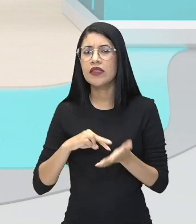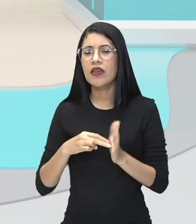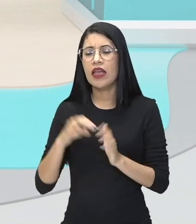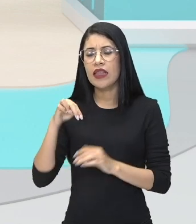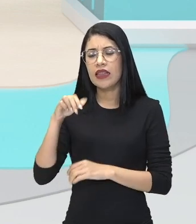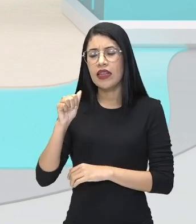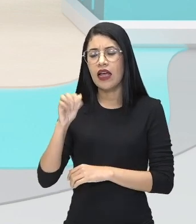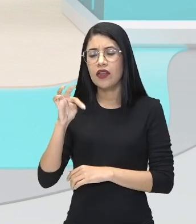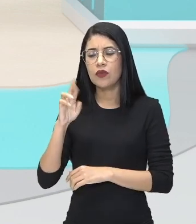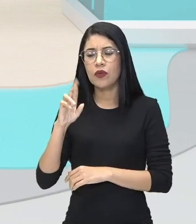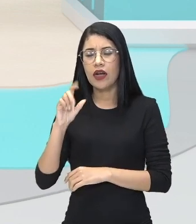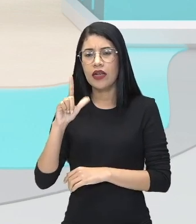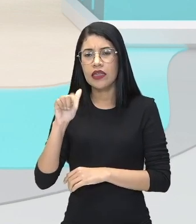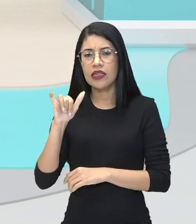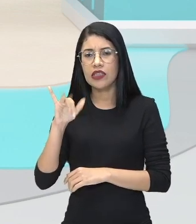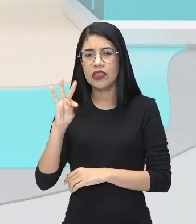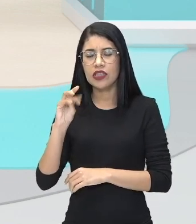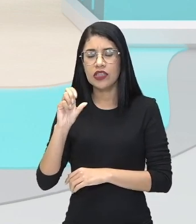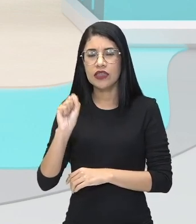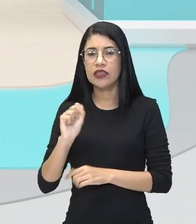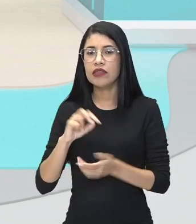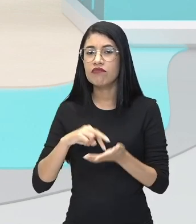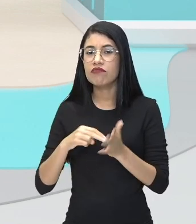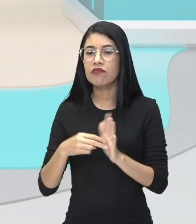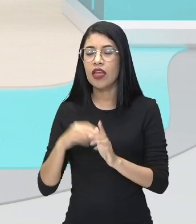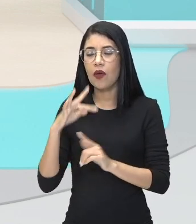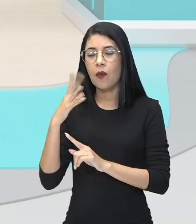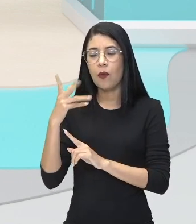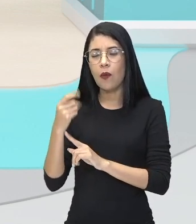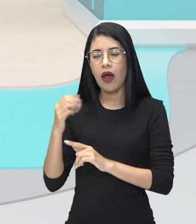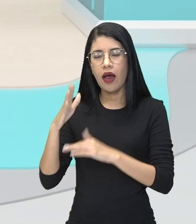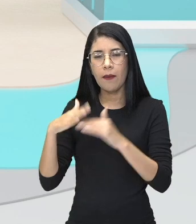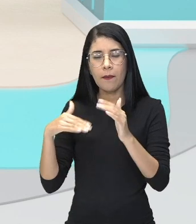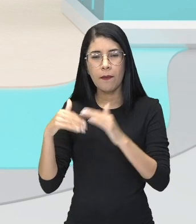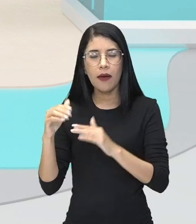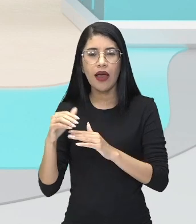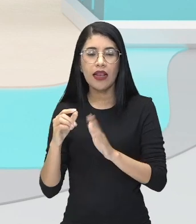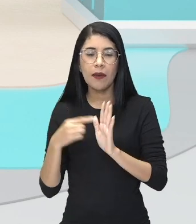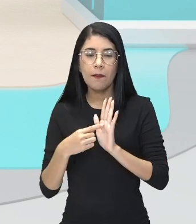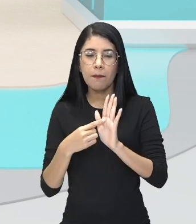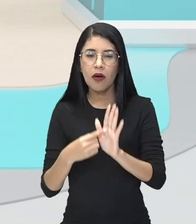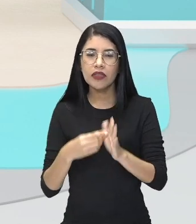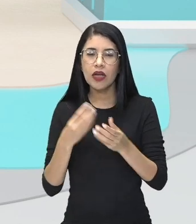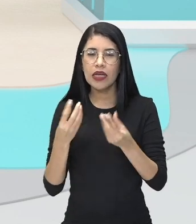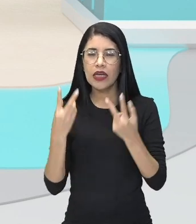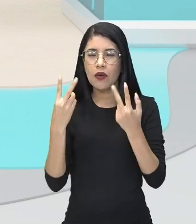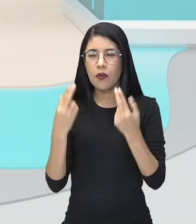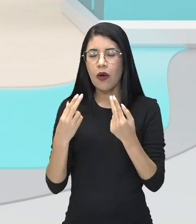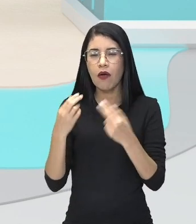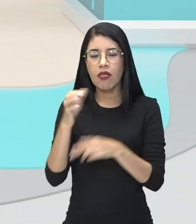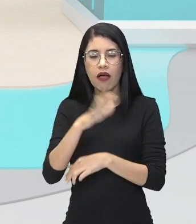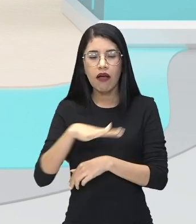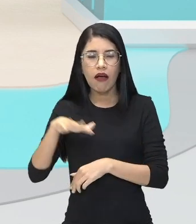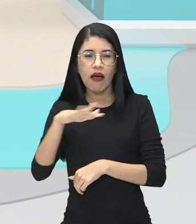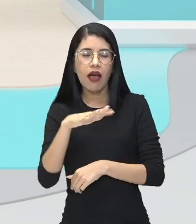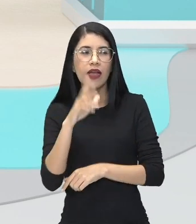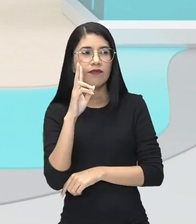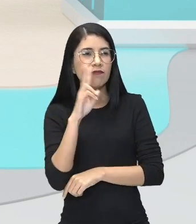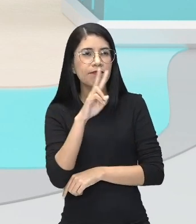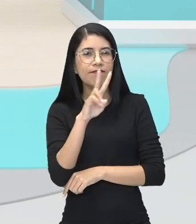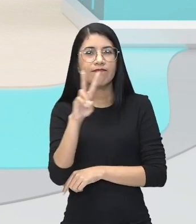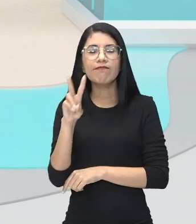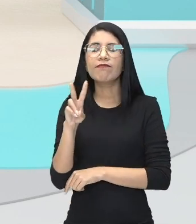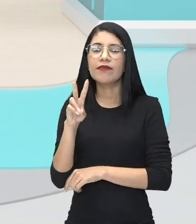pintura naturalista é quando o artista ele retrata tal como está na natureza, chegando de uma forma